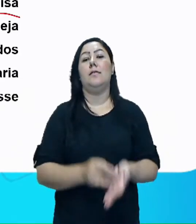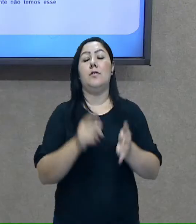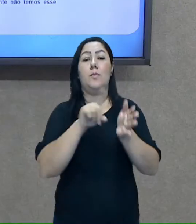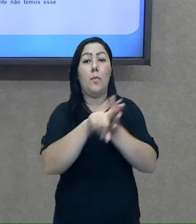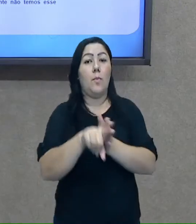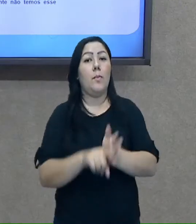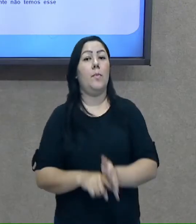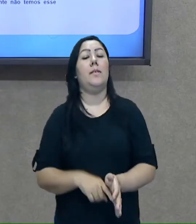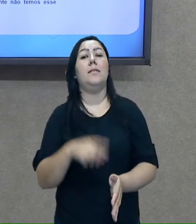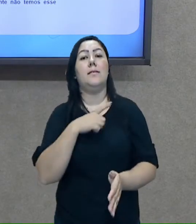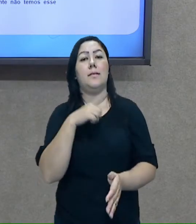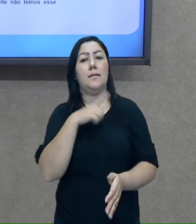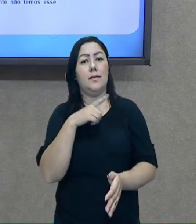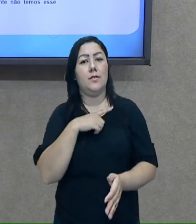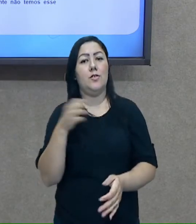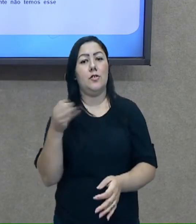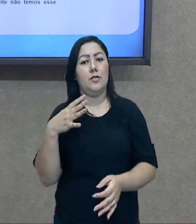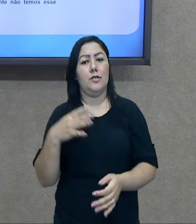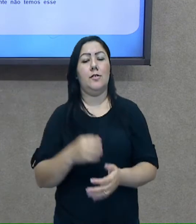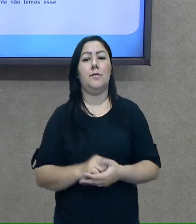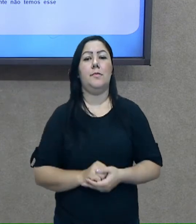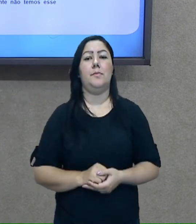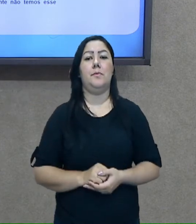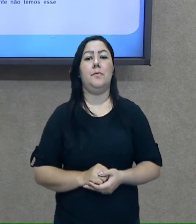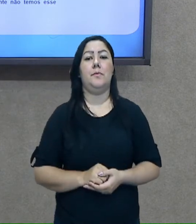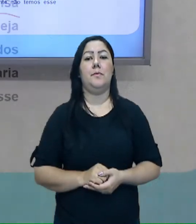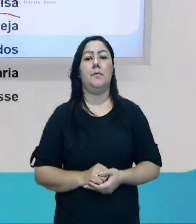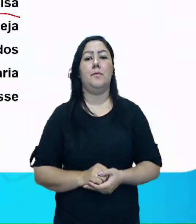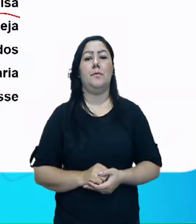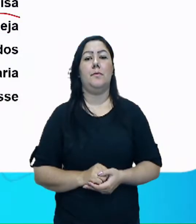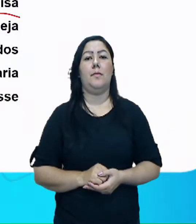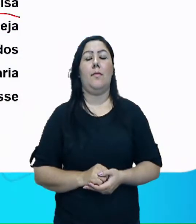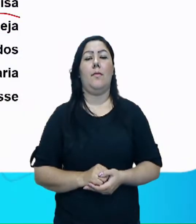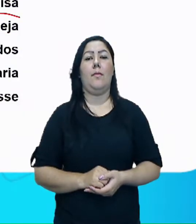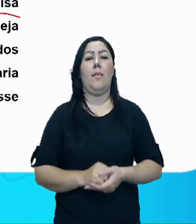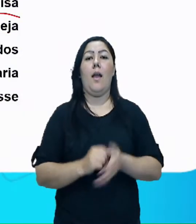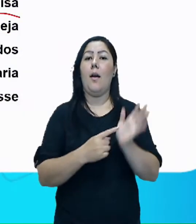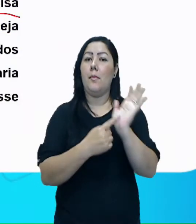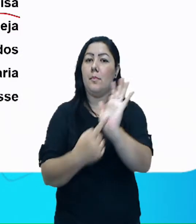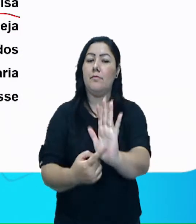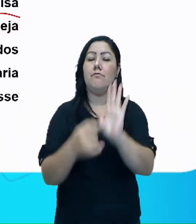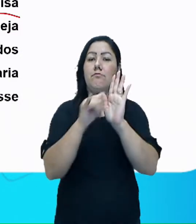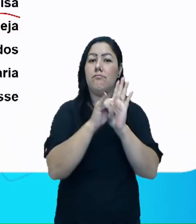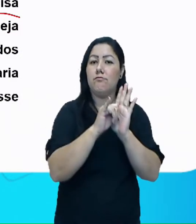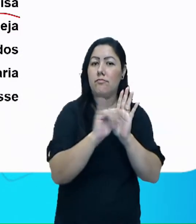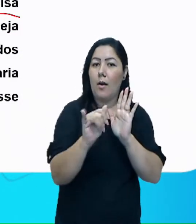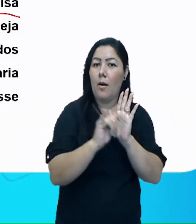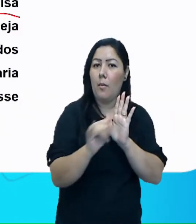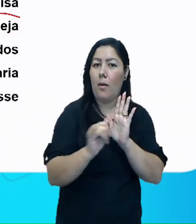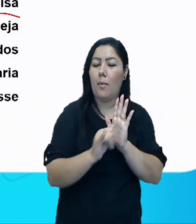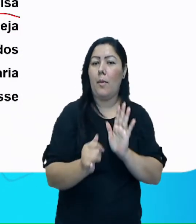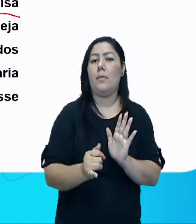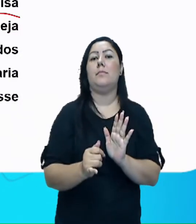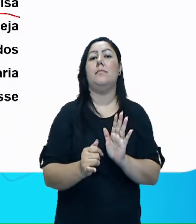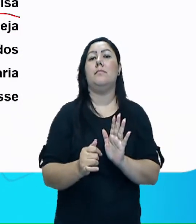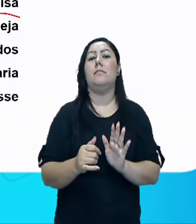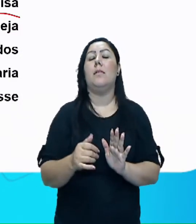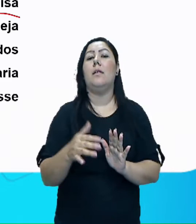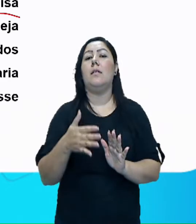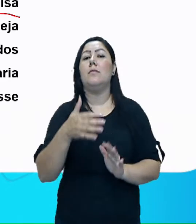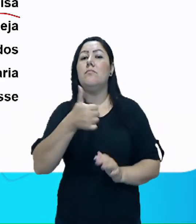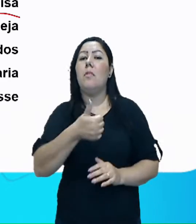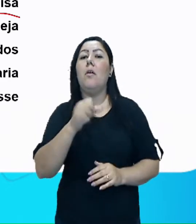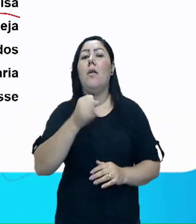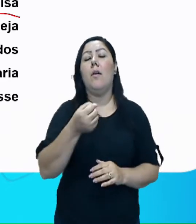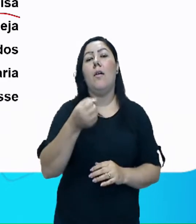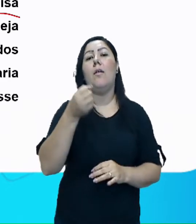recente. Que pesquisa? Então ele vem e apresenta dados. Supõe que 18% da